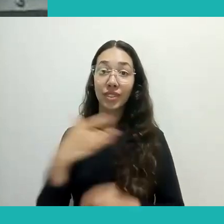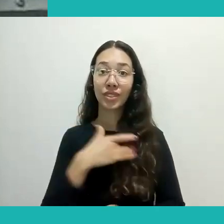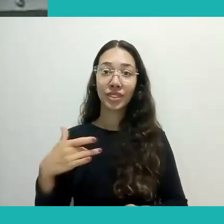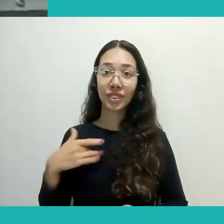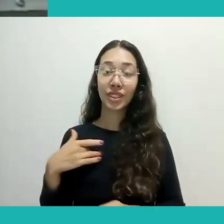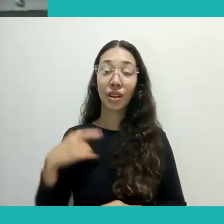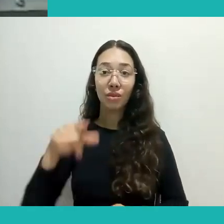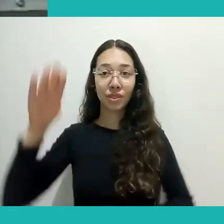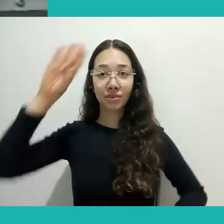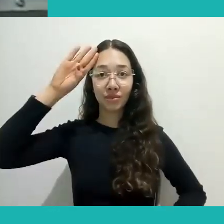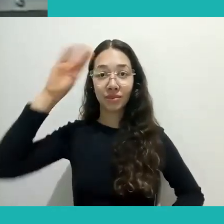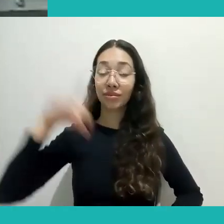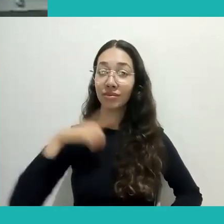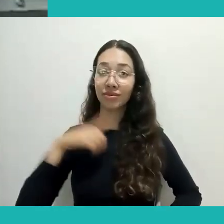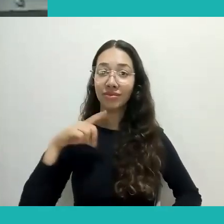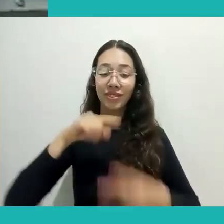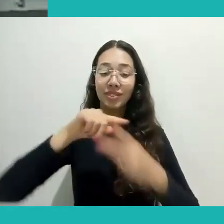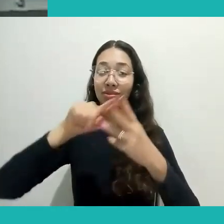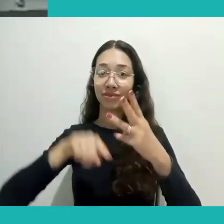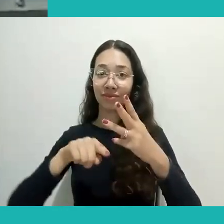FUSEX, FUSMA e FUNSA, né?